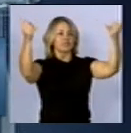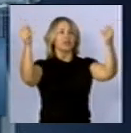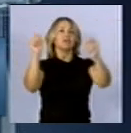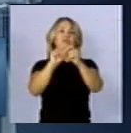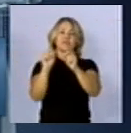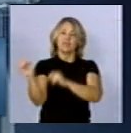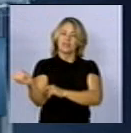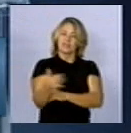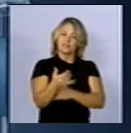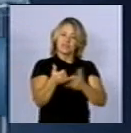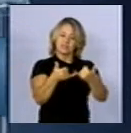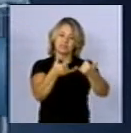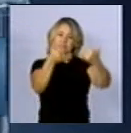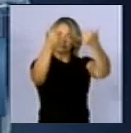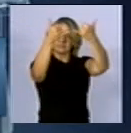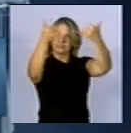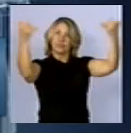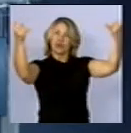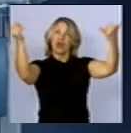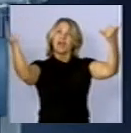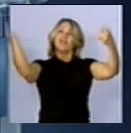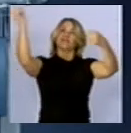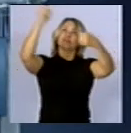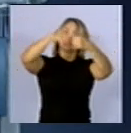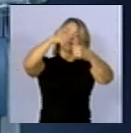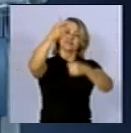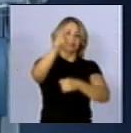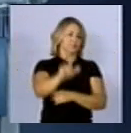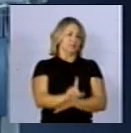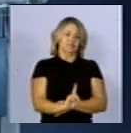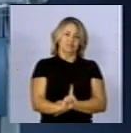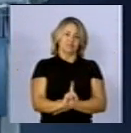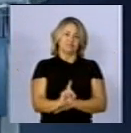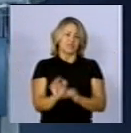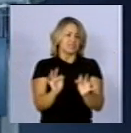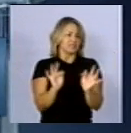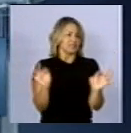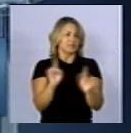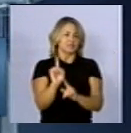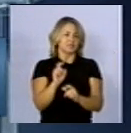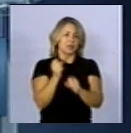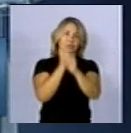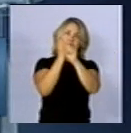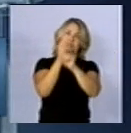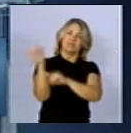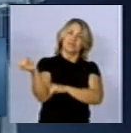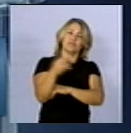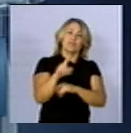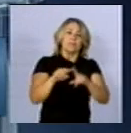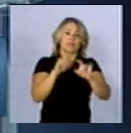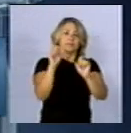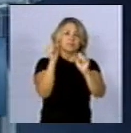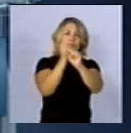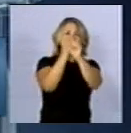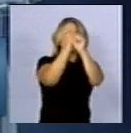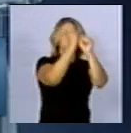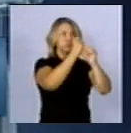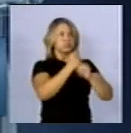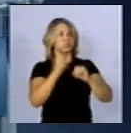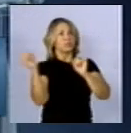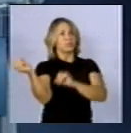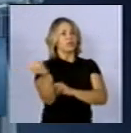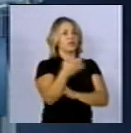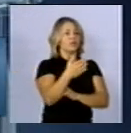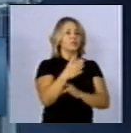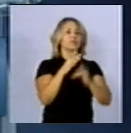linha no centro e depois volta então não é simples construção de uma nova mas todo toda essa engenharia para qu para que o